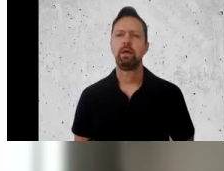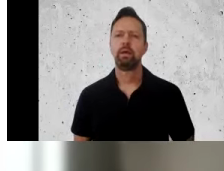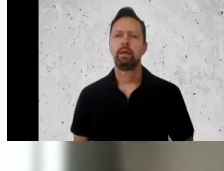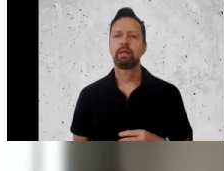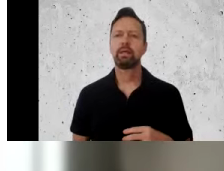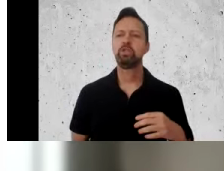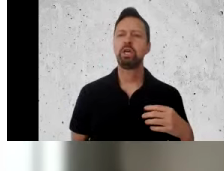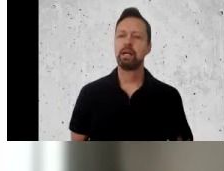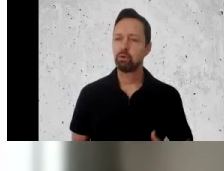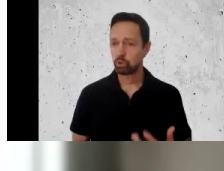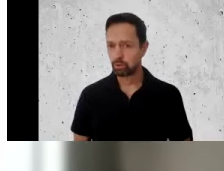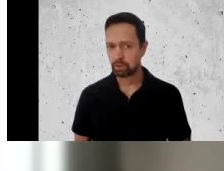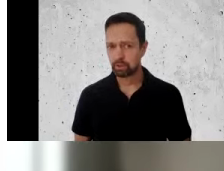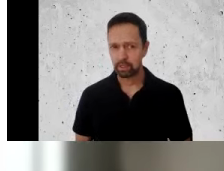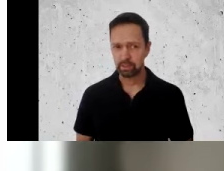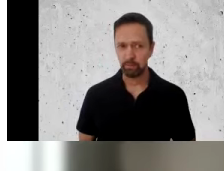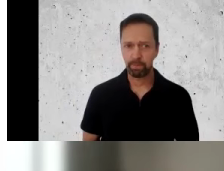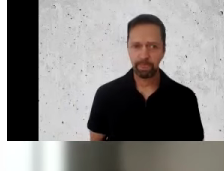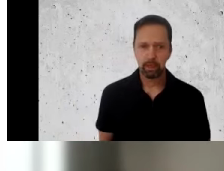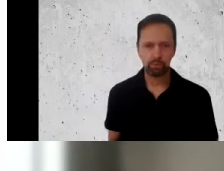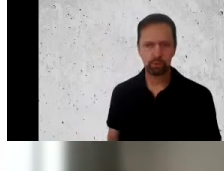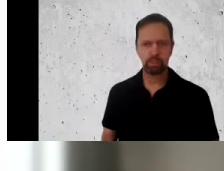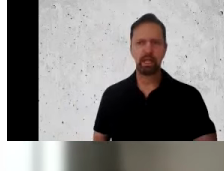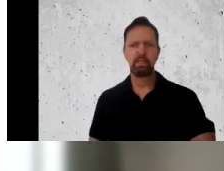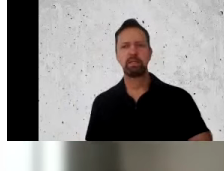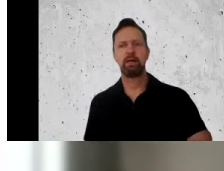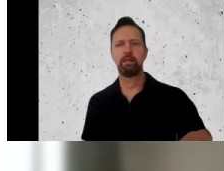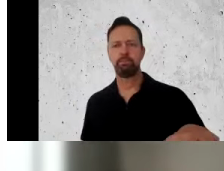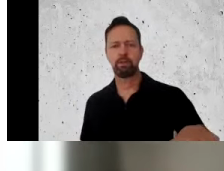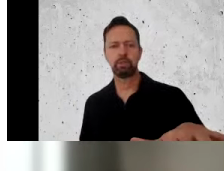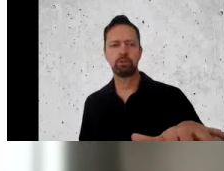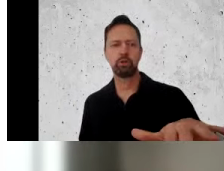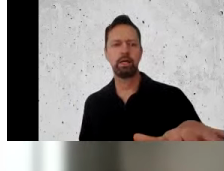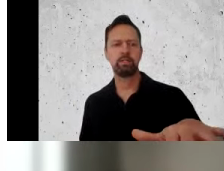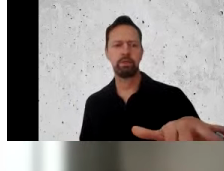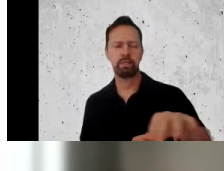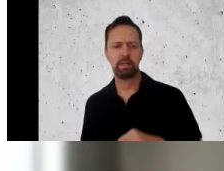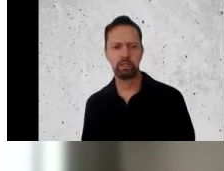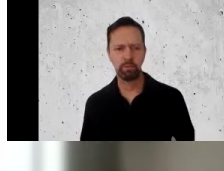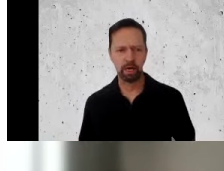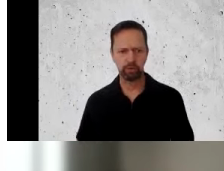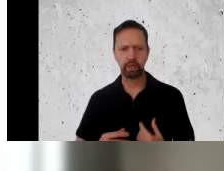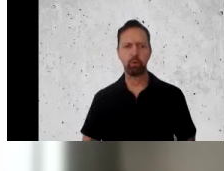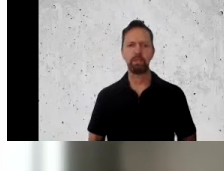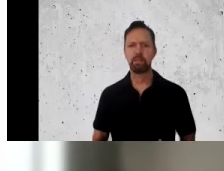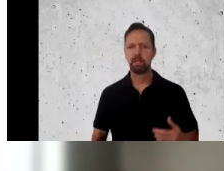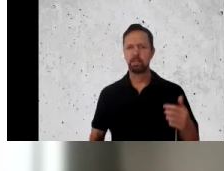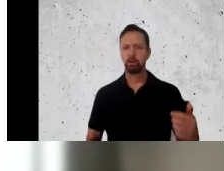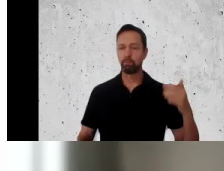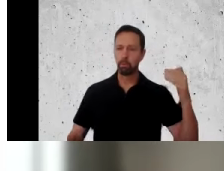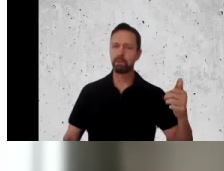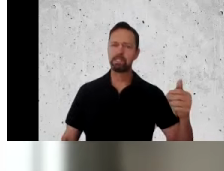faz, que gerariam os custos de transação? Os três, os tradicionais, são esses três de baixo.